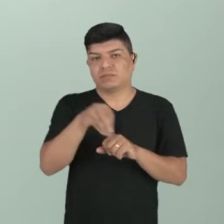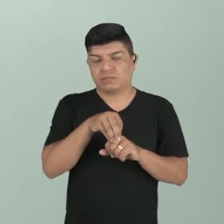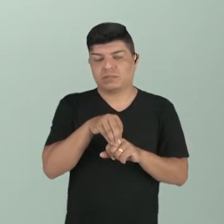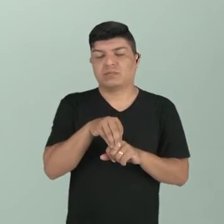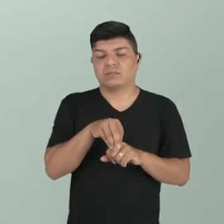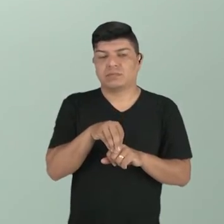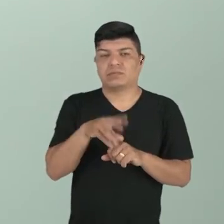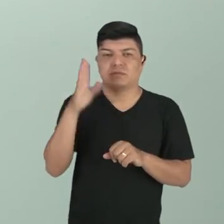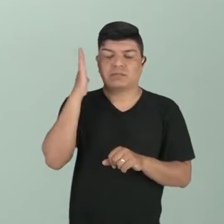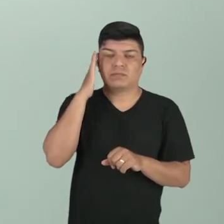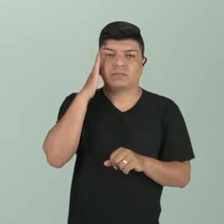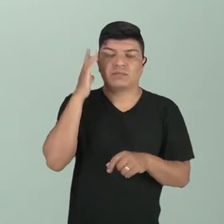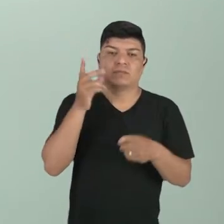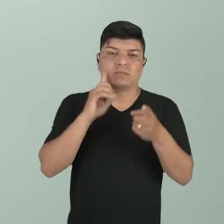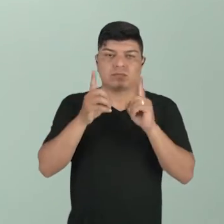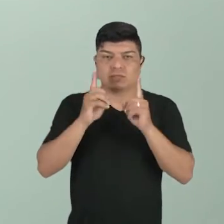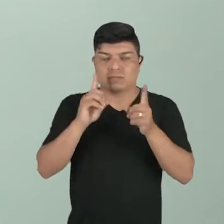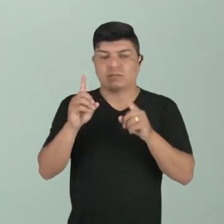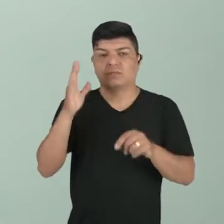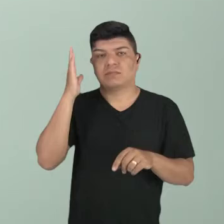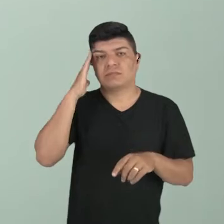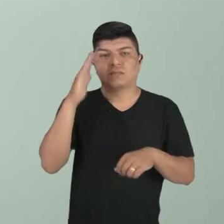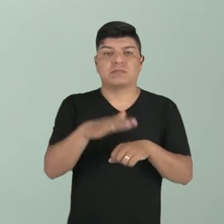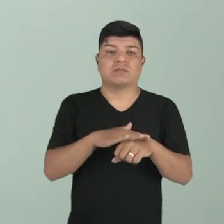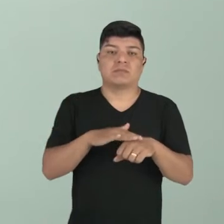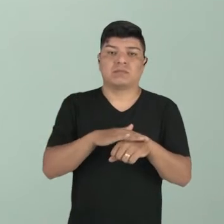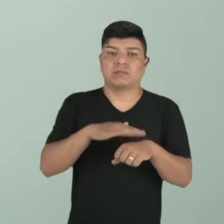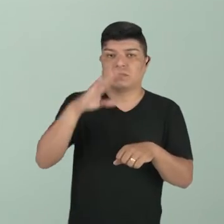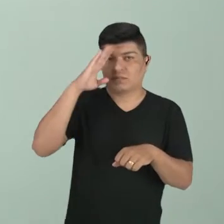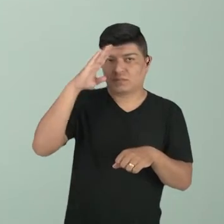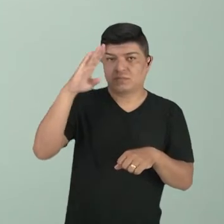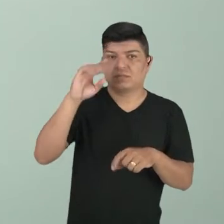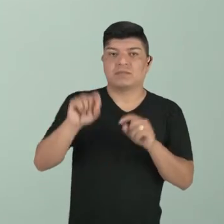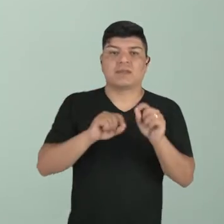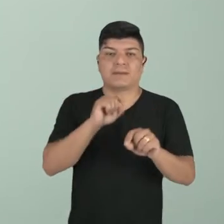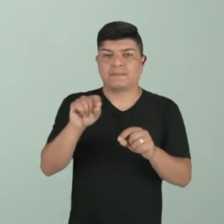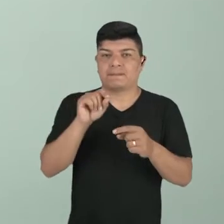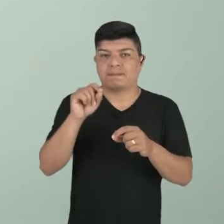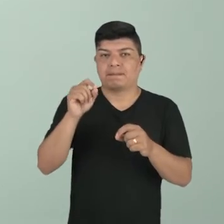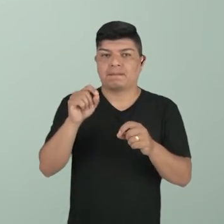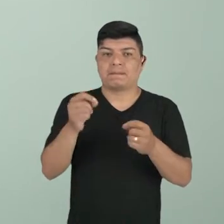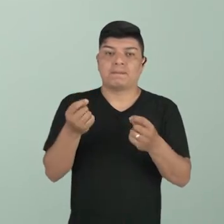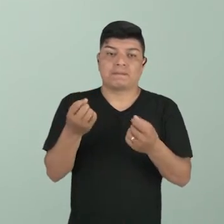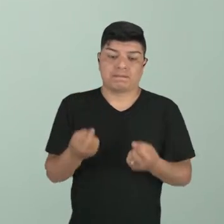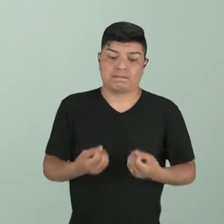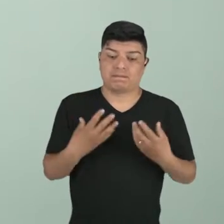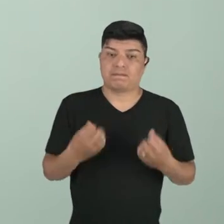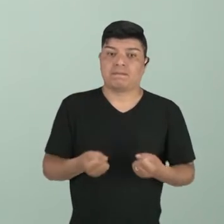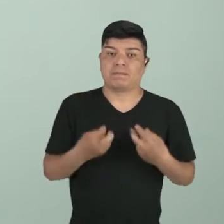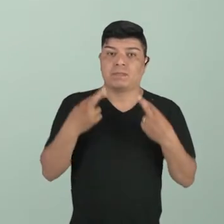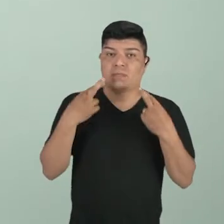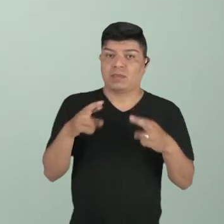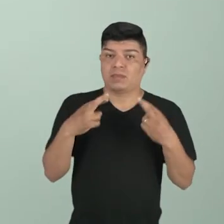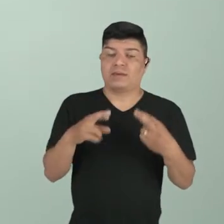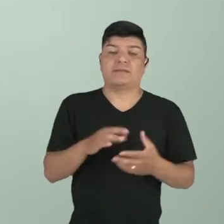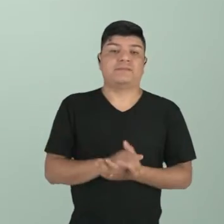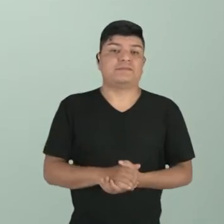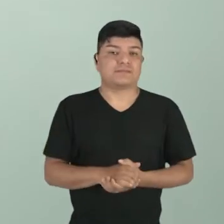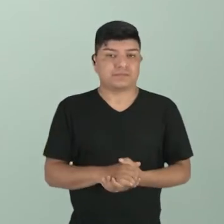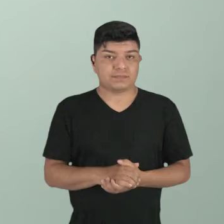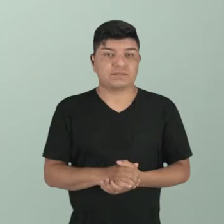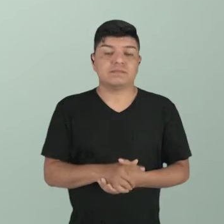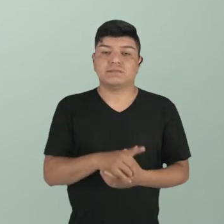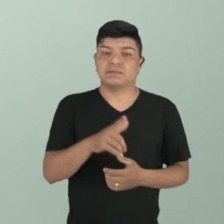conhecimento, que você saiba debater, que você saiba conversar e principalmente que você saiba expressar-se criticamente. E aí